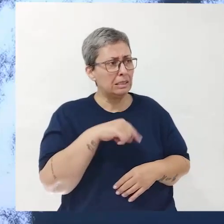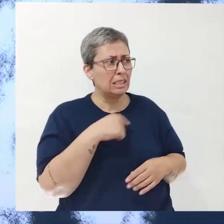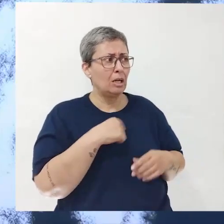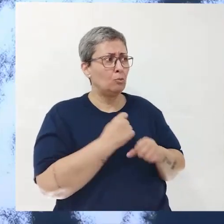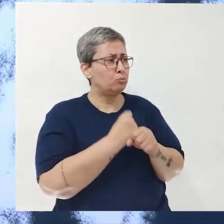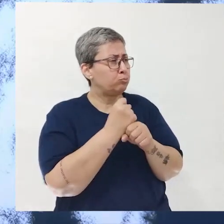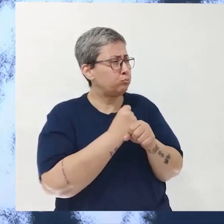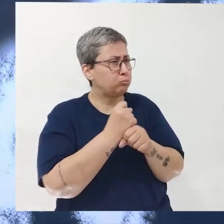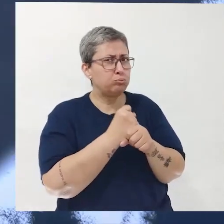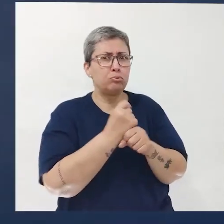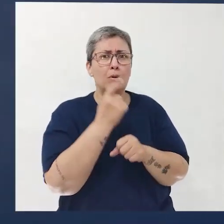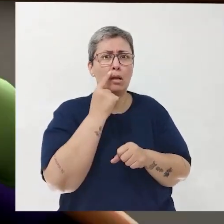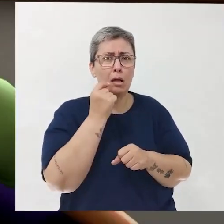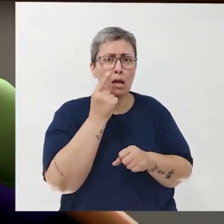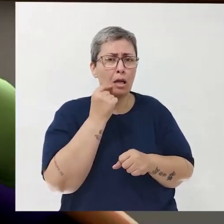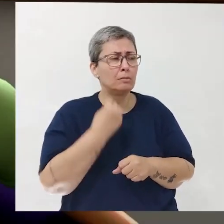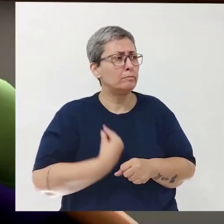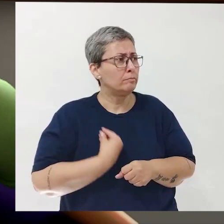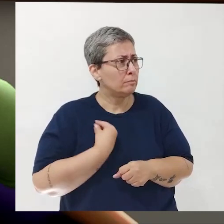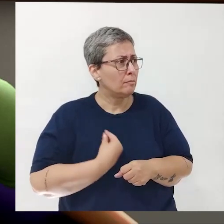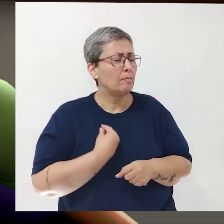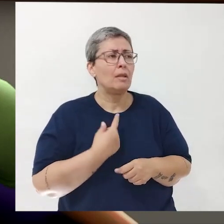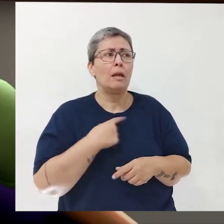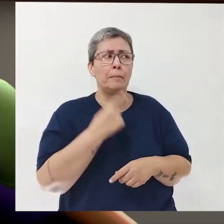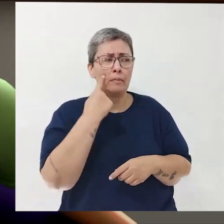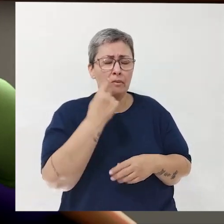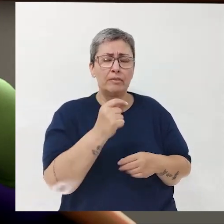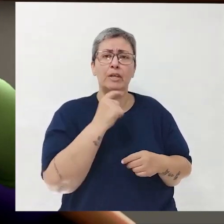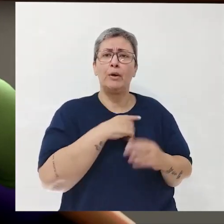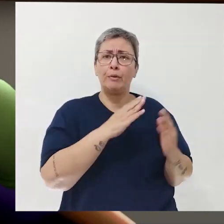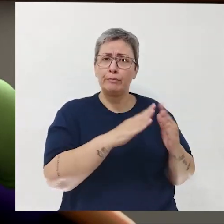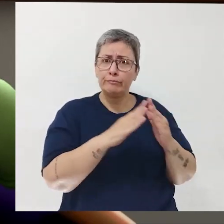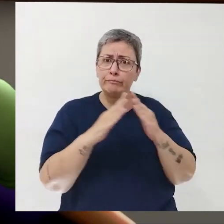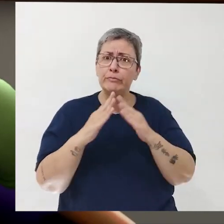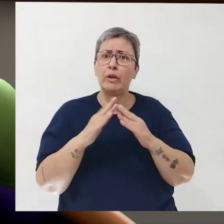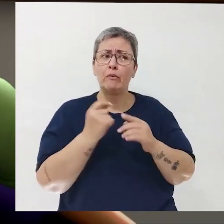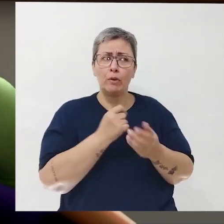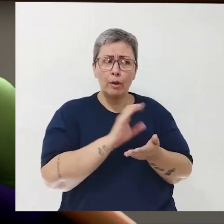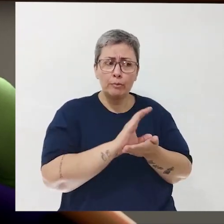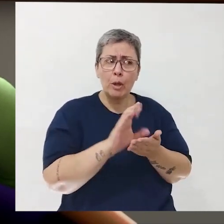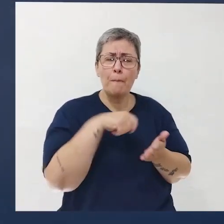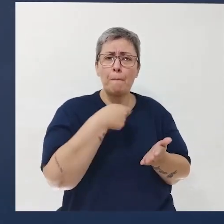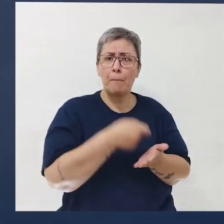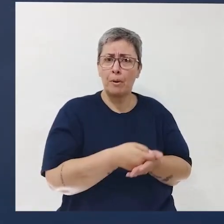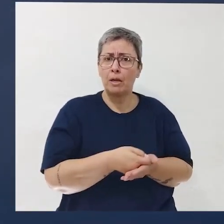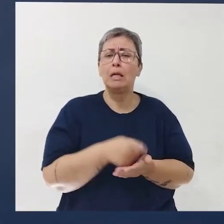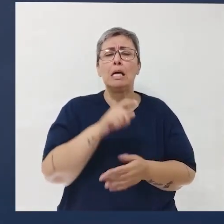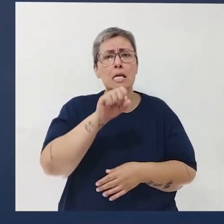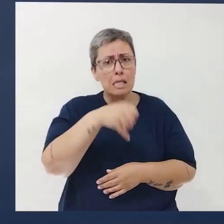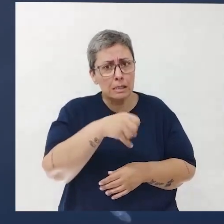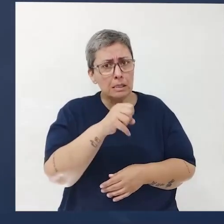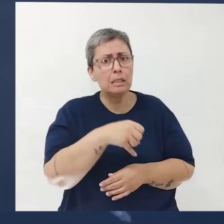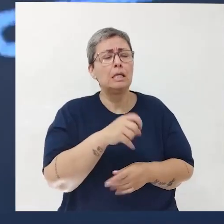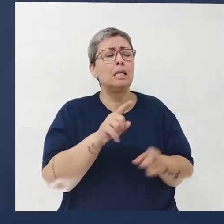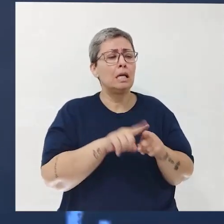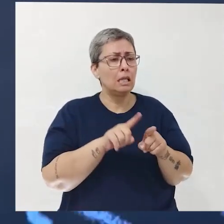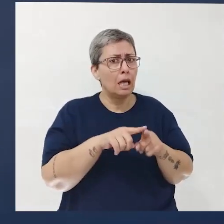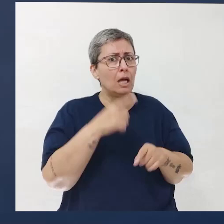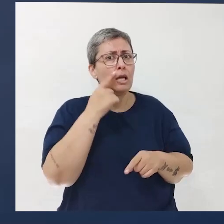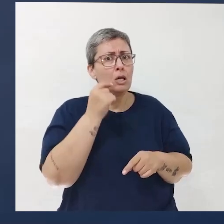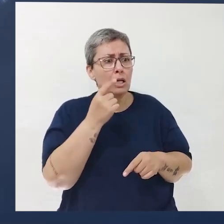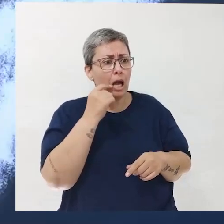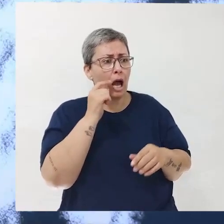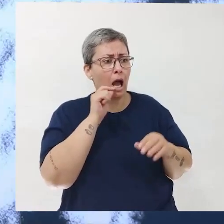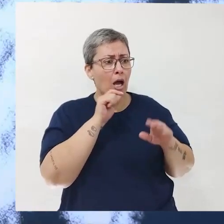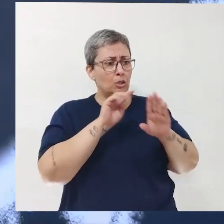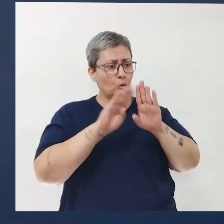Deve ter anos que esse gato existe. Pra você ver que o vizinho do lado investiu nisso. Sim, tinha um